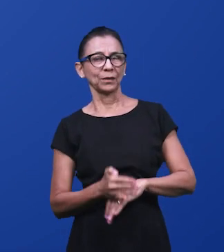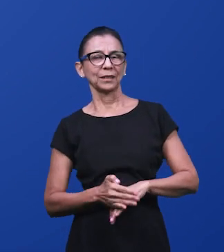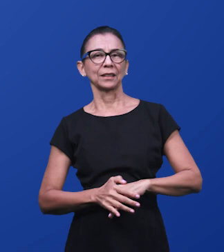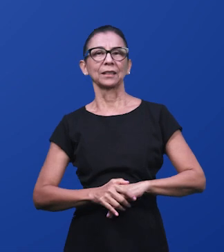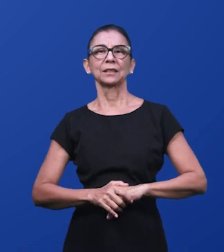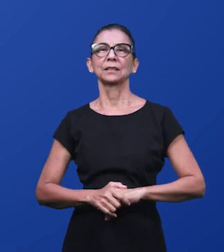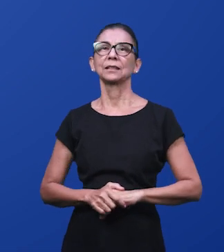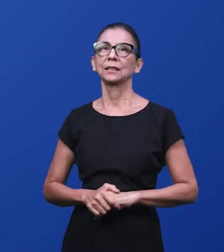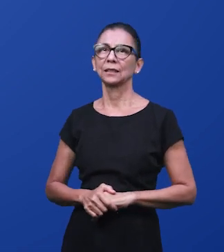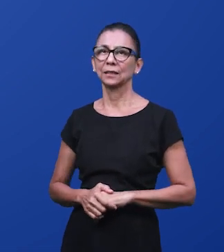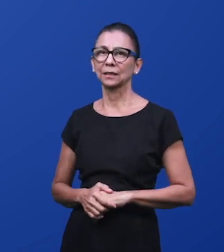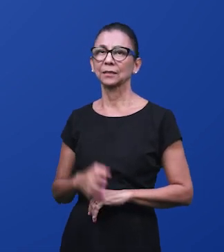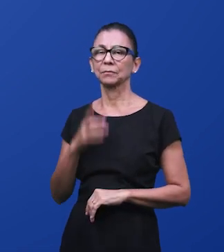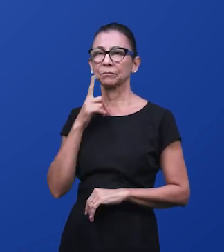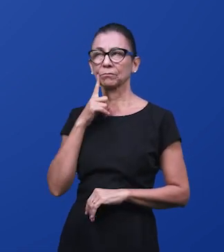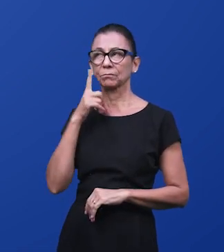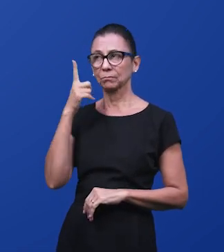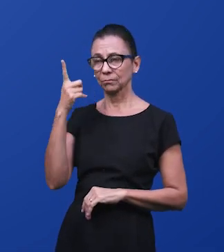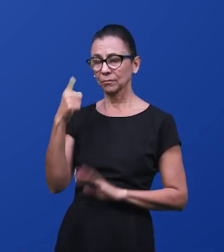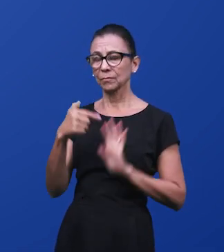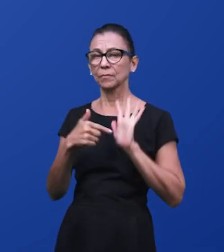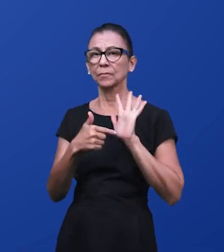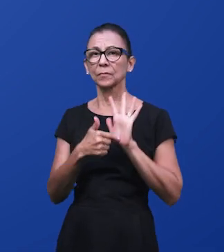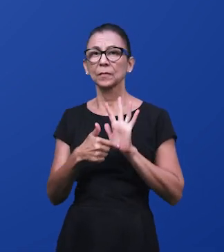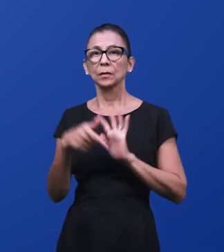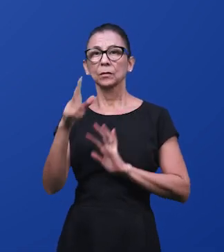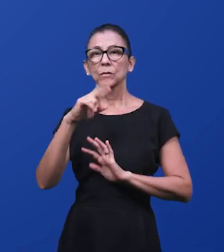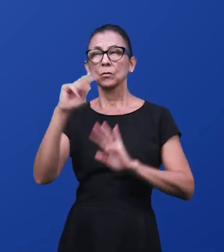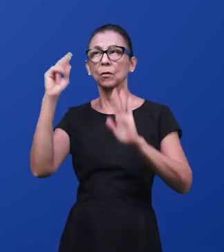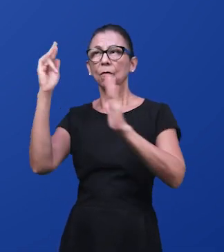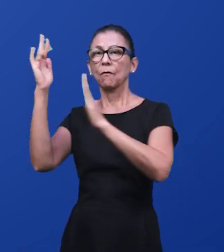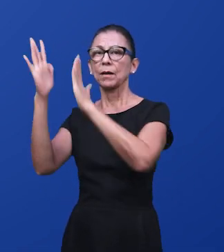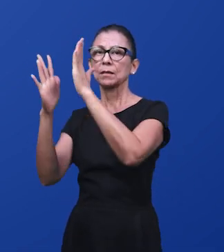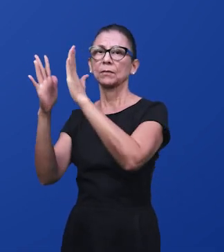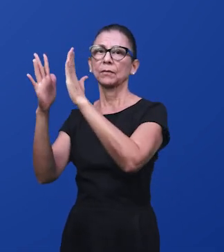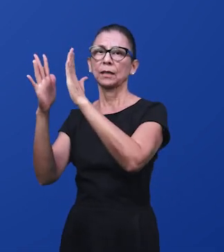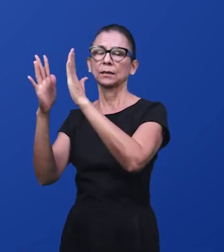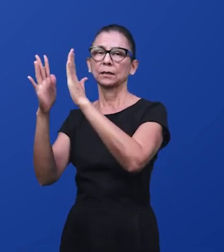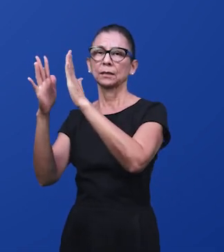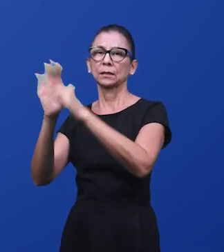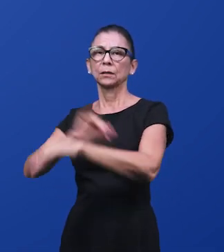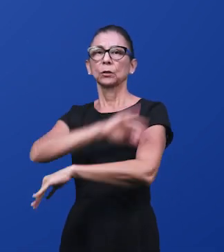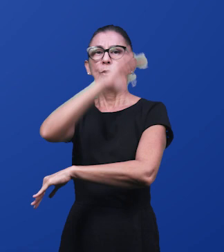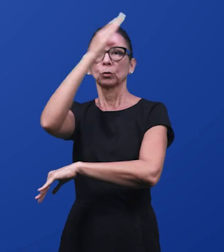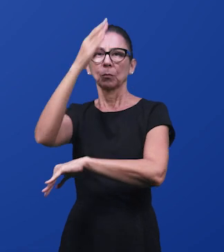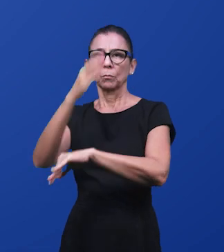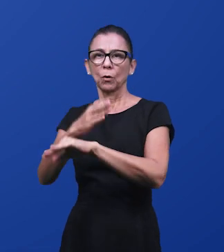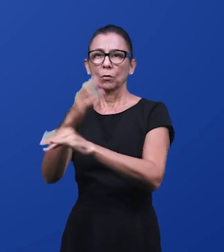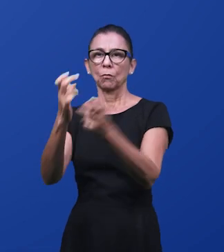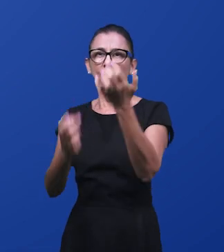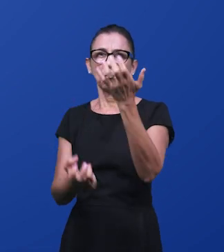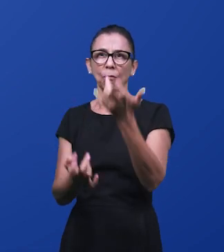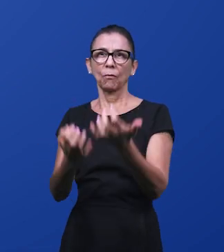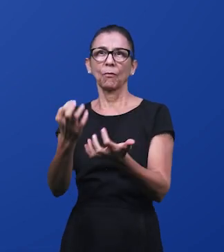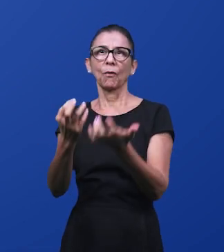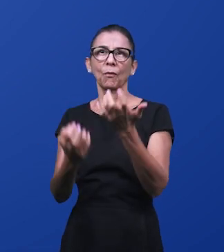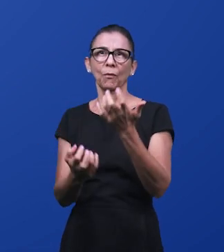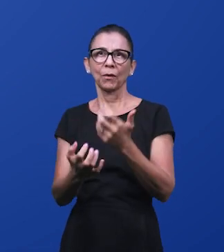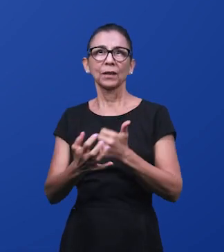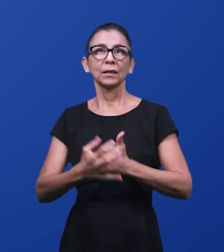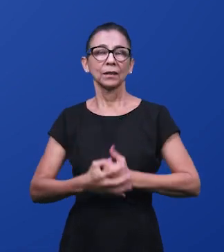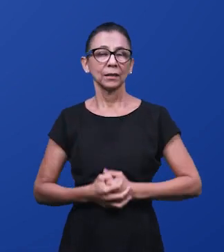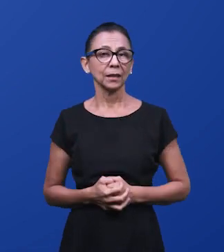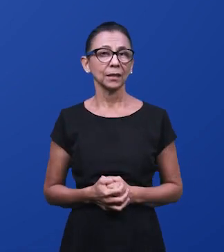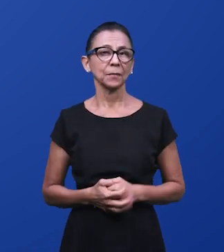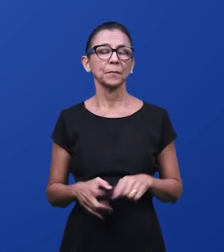o Senhor falou conosco no monte no meio do fogo. Outra característica é que o interior da madeira, a sua casca, o interior